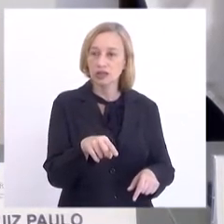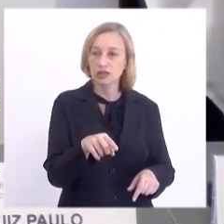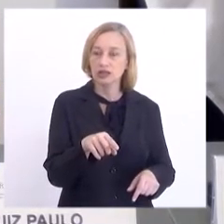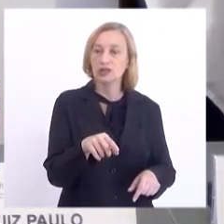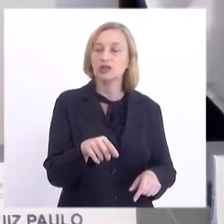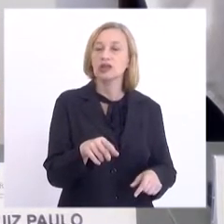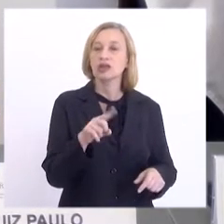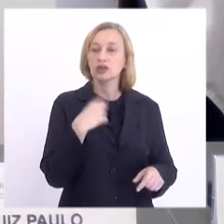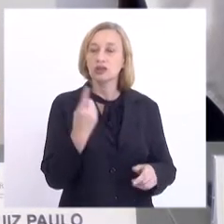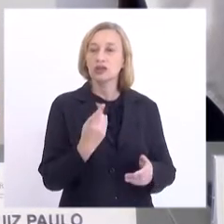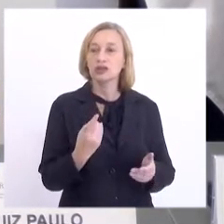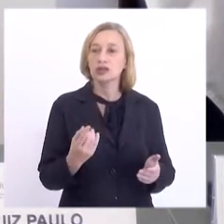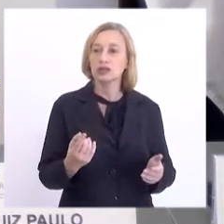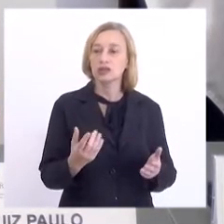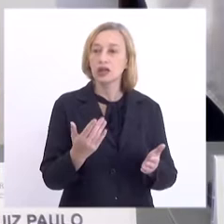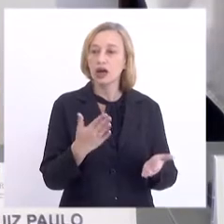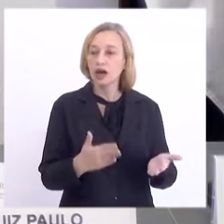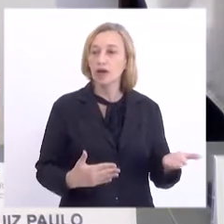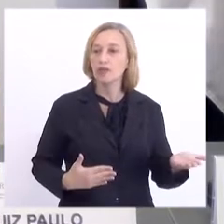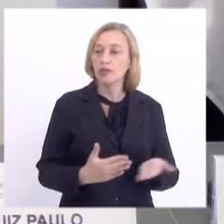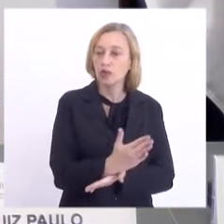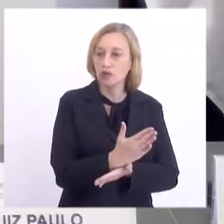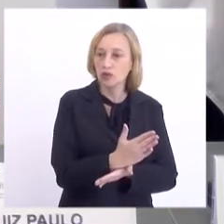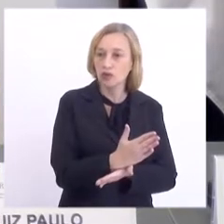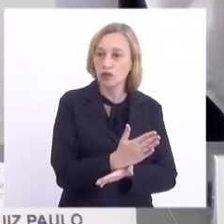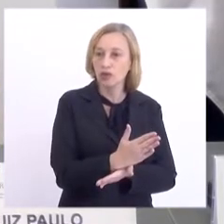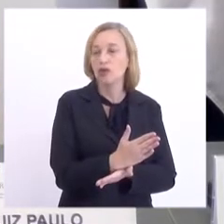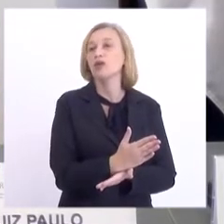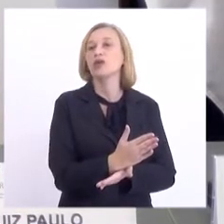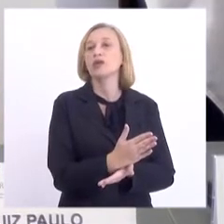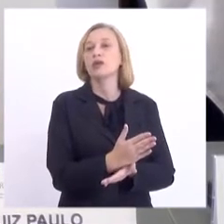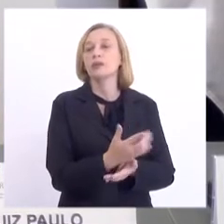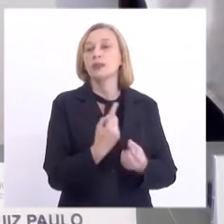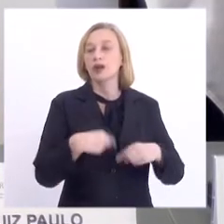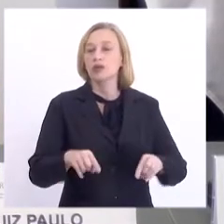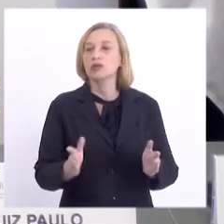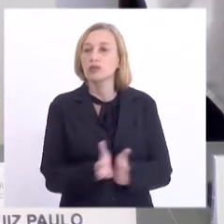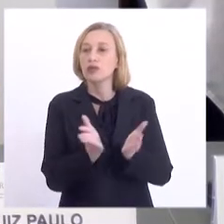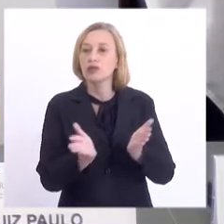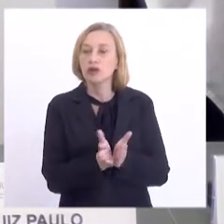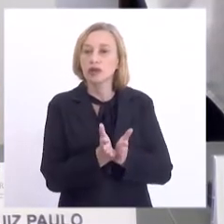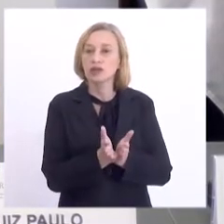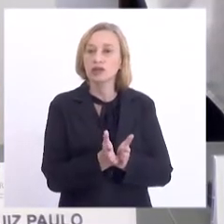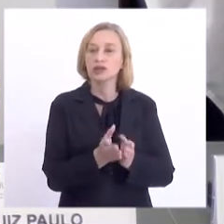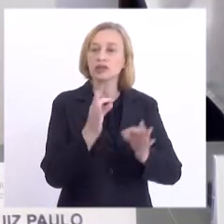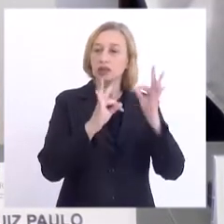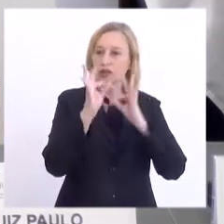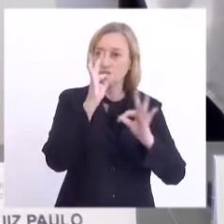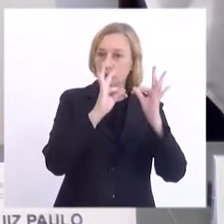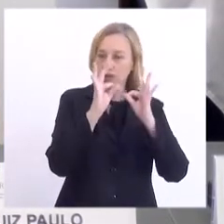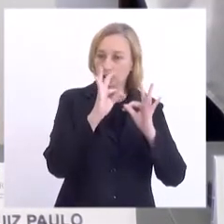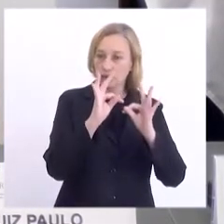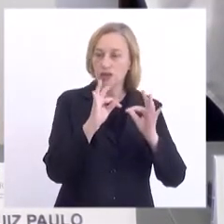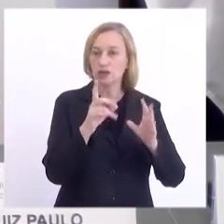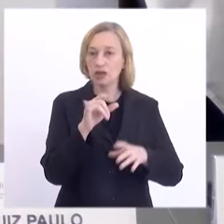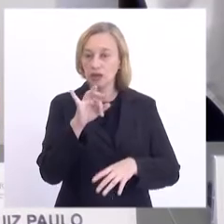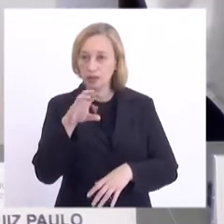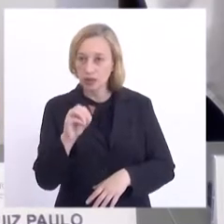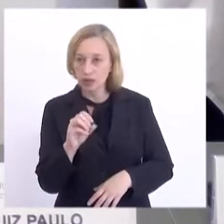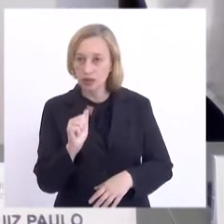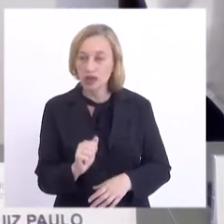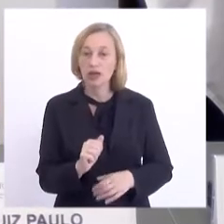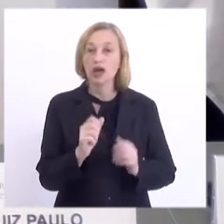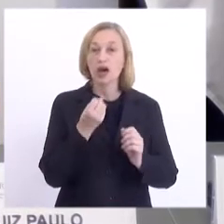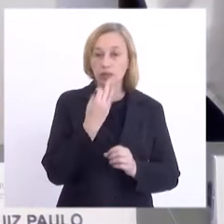Estadual de combate à pobreza ou sobre energia e telecomunicações não sei se eu estou acompanhando é bom acompanhar Porque isso